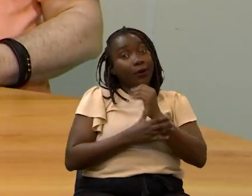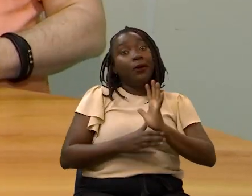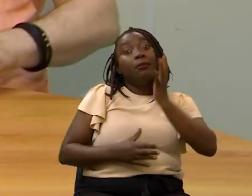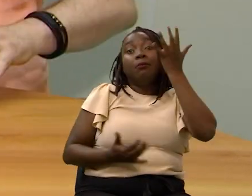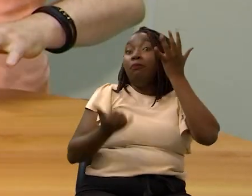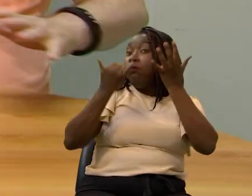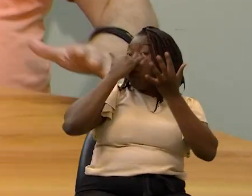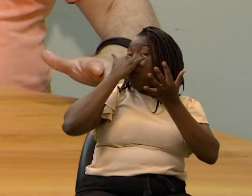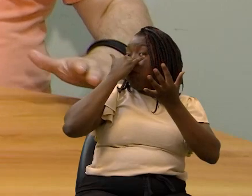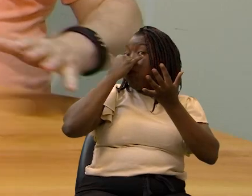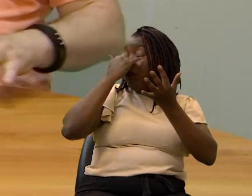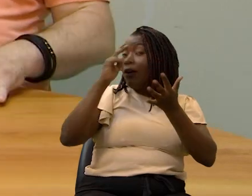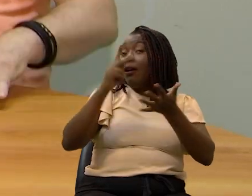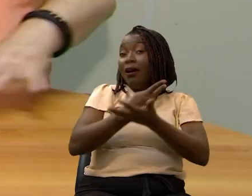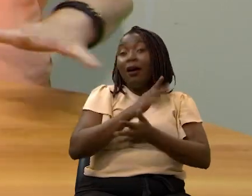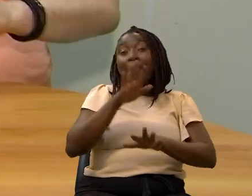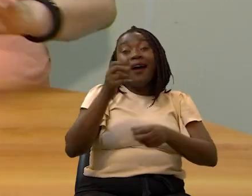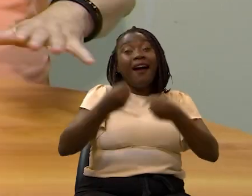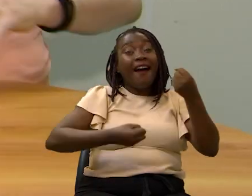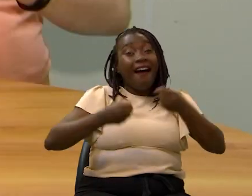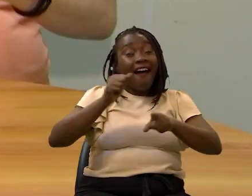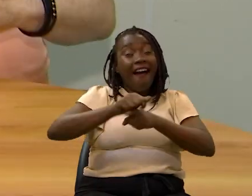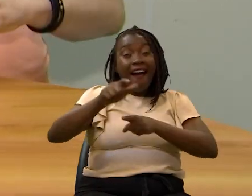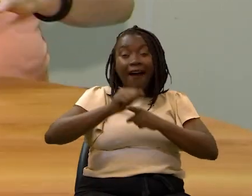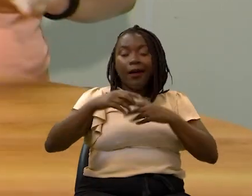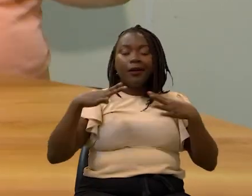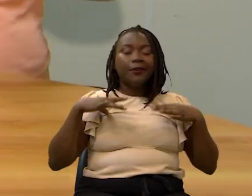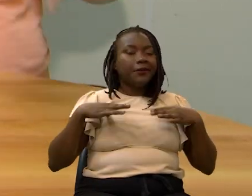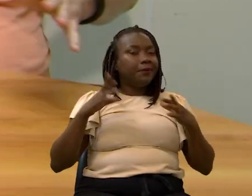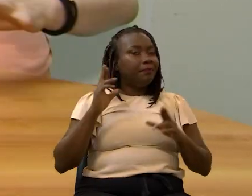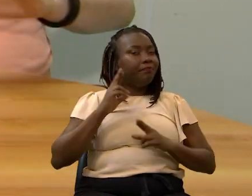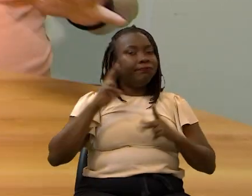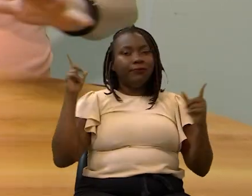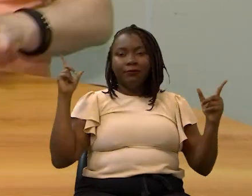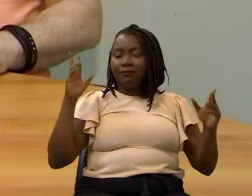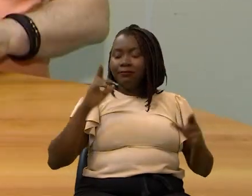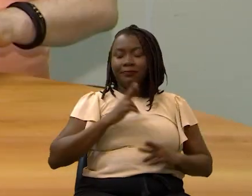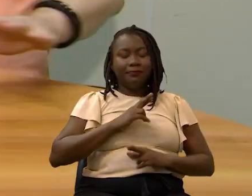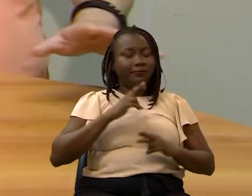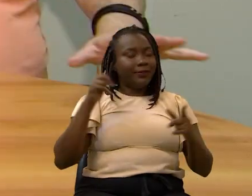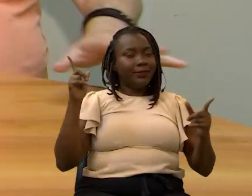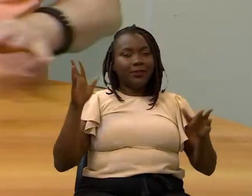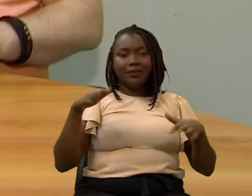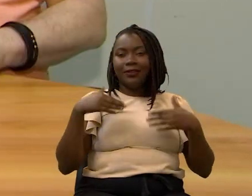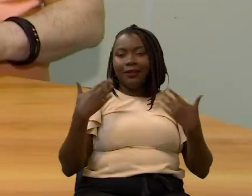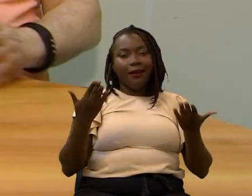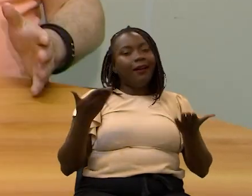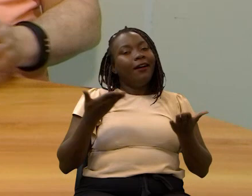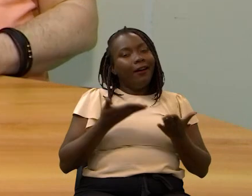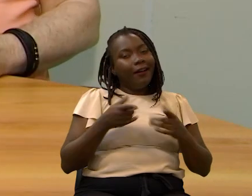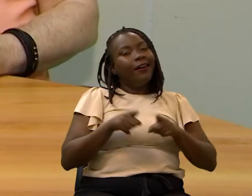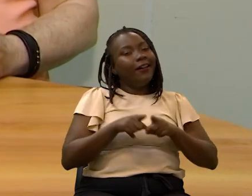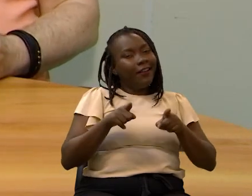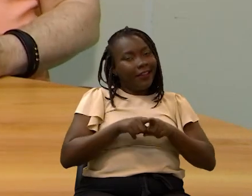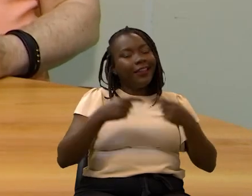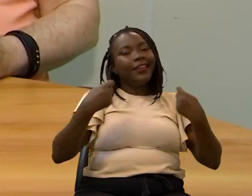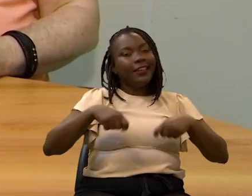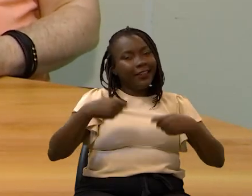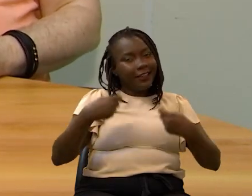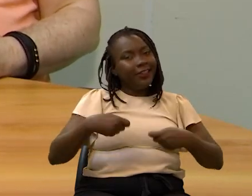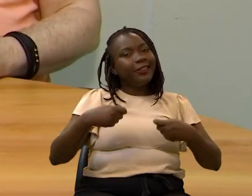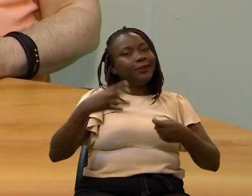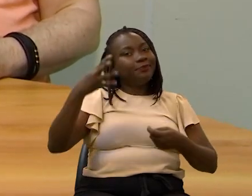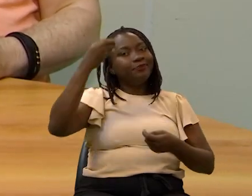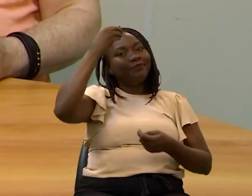seguro. Imprevistos acontecem. Mas o carro alugado e a comodidade é outra. É outra coisa. Então isso também tem